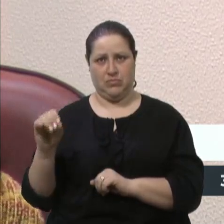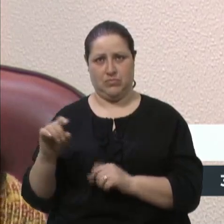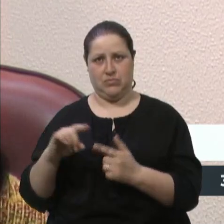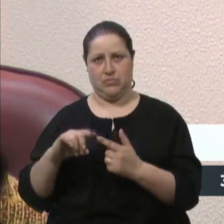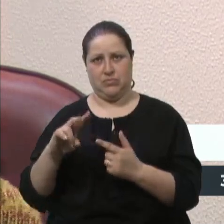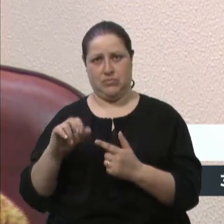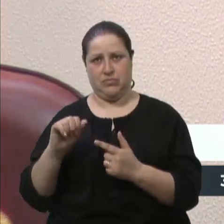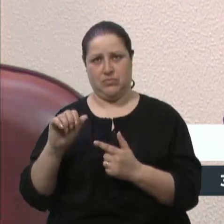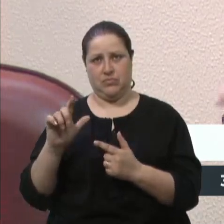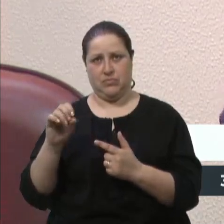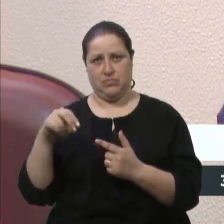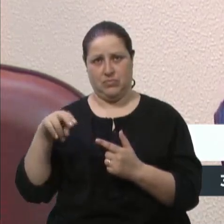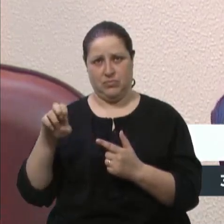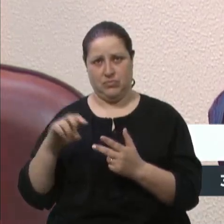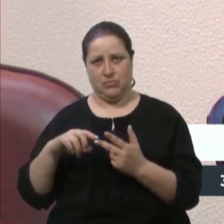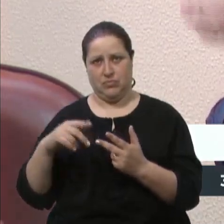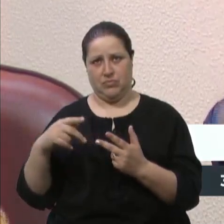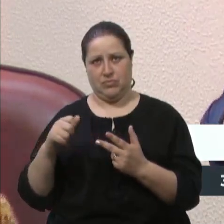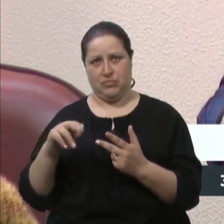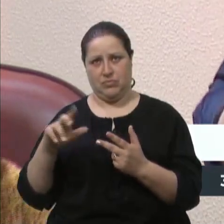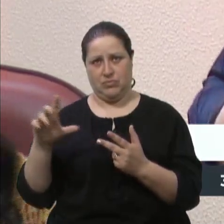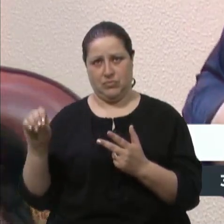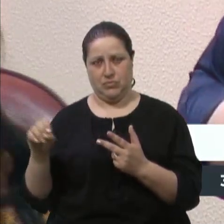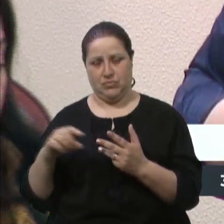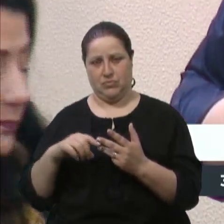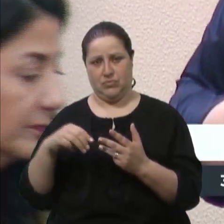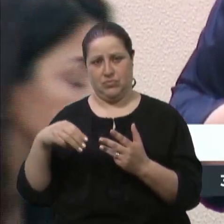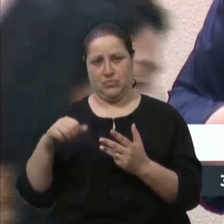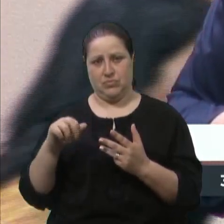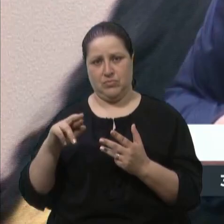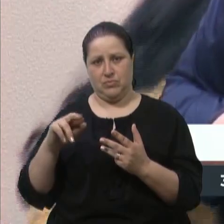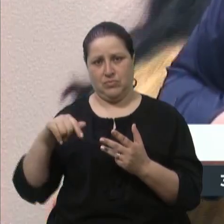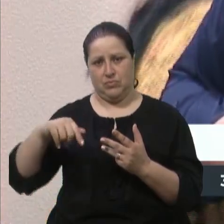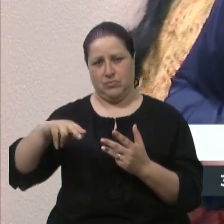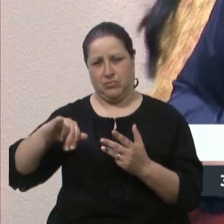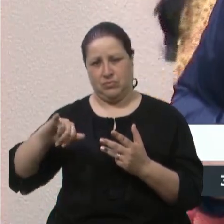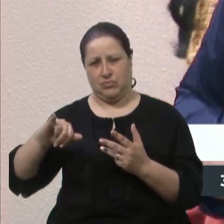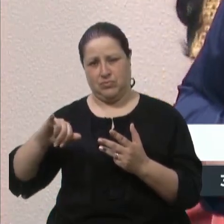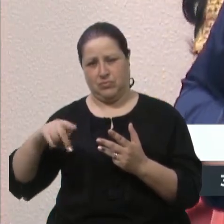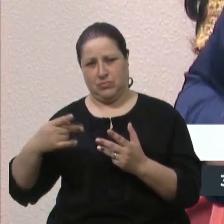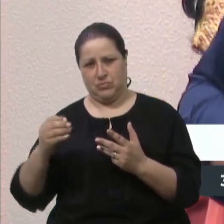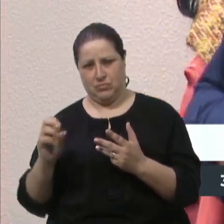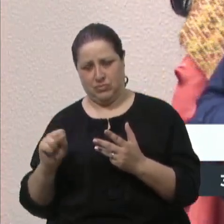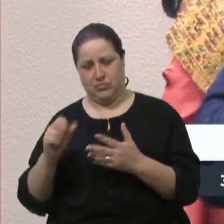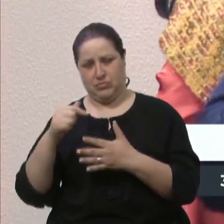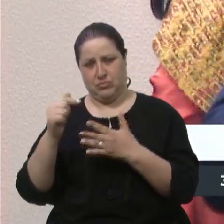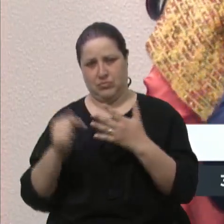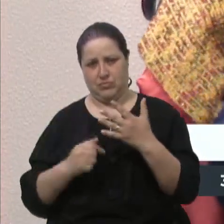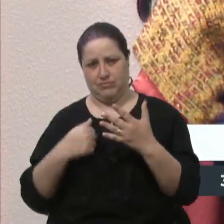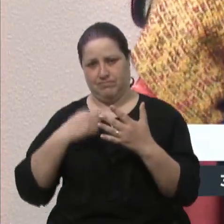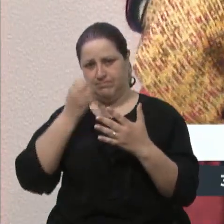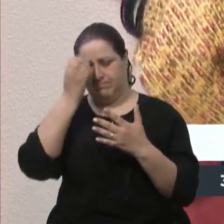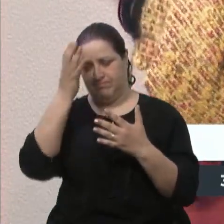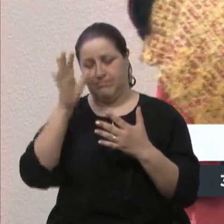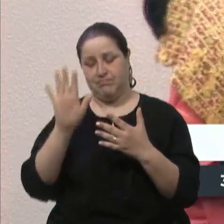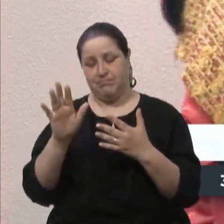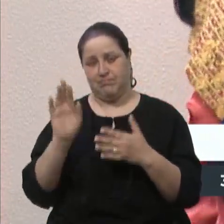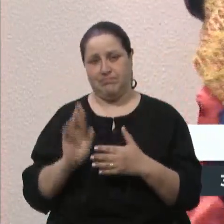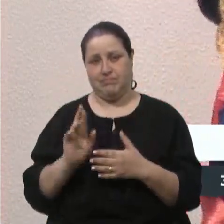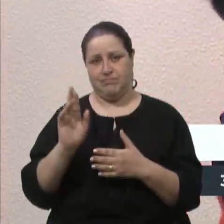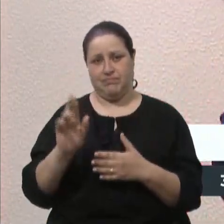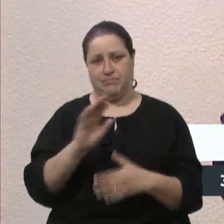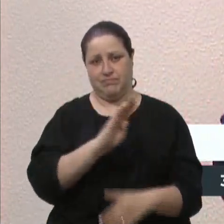o Paulo, o Marquinhos, enfim, vários outros aí que eu não vou lembrar o nome de todo mundo. Mas, em nome da Beatriz e da